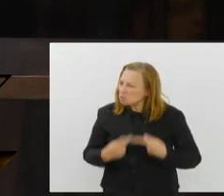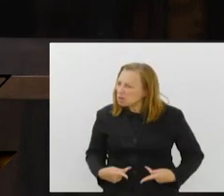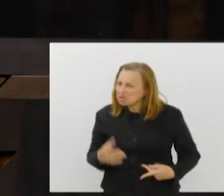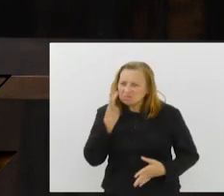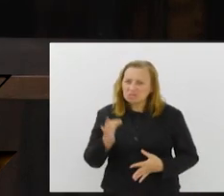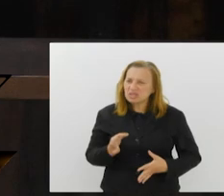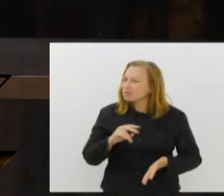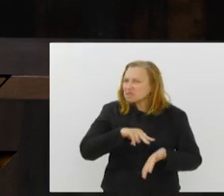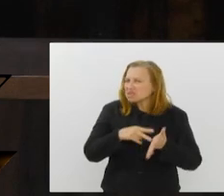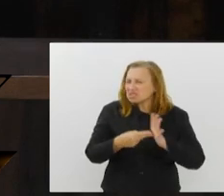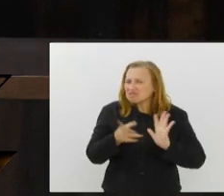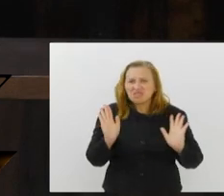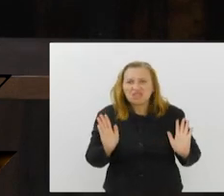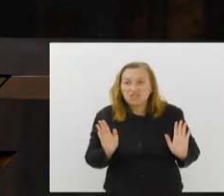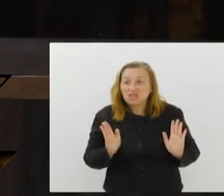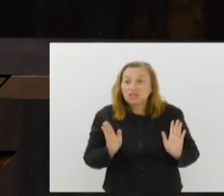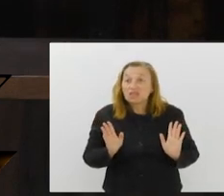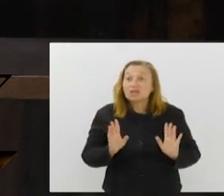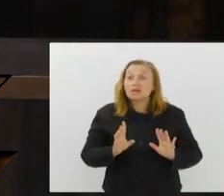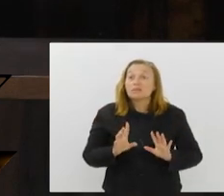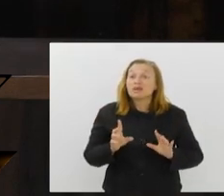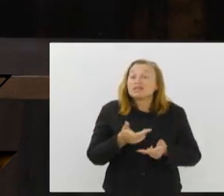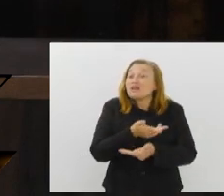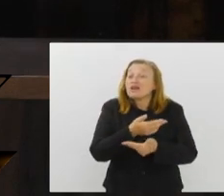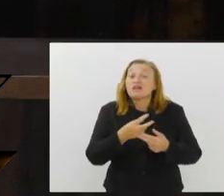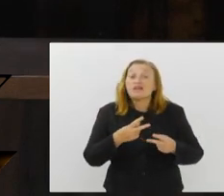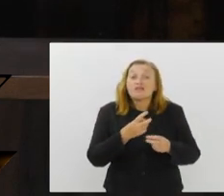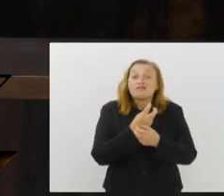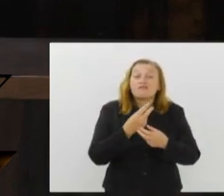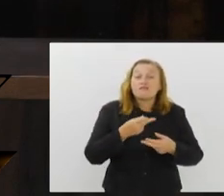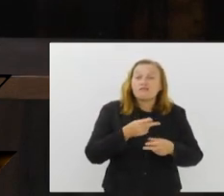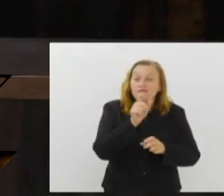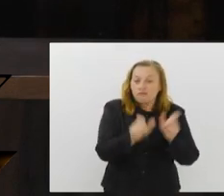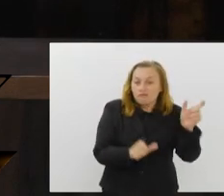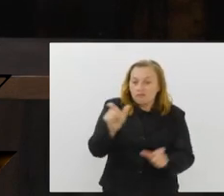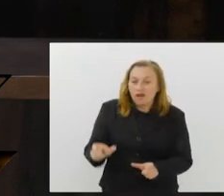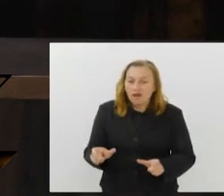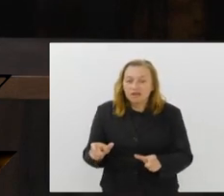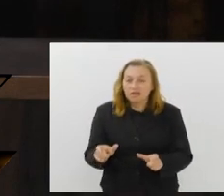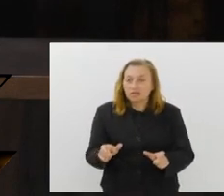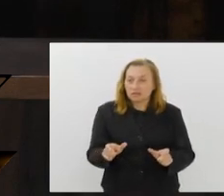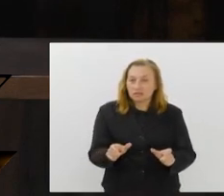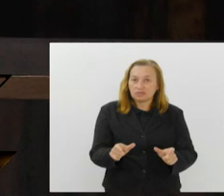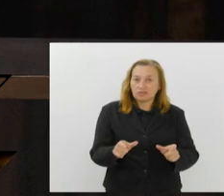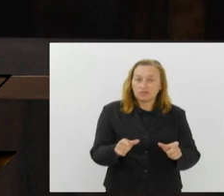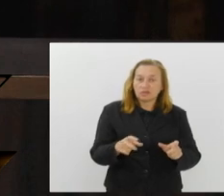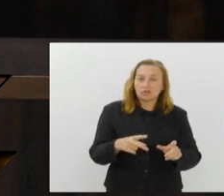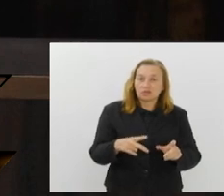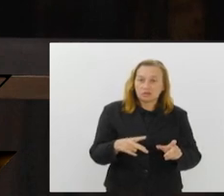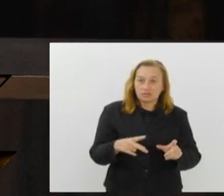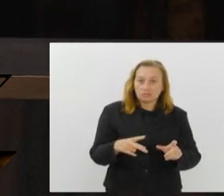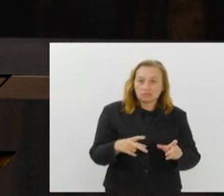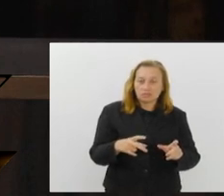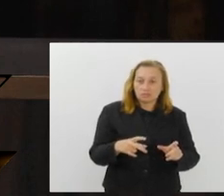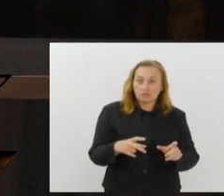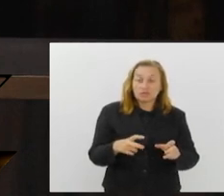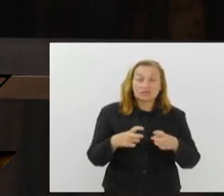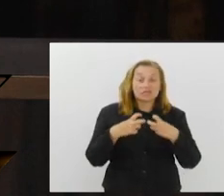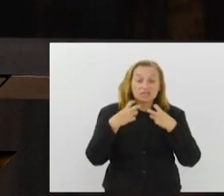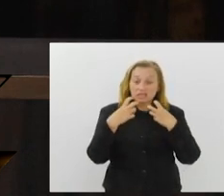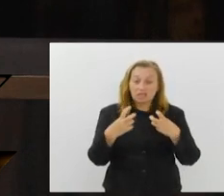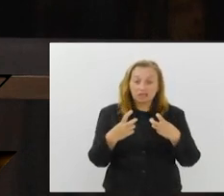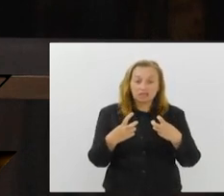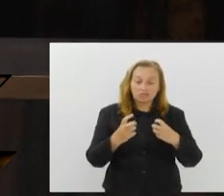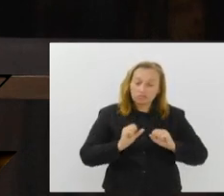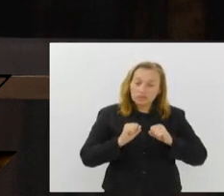tá falando são as vozes de milhares de pessoas que sofreram e daqueles que as defenderam muitas vezes